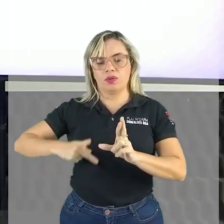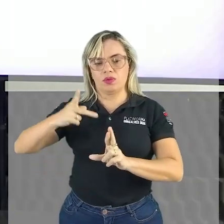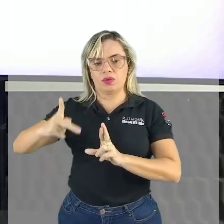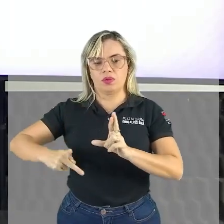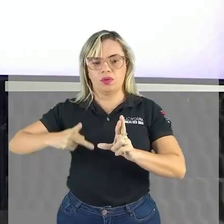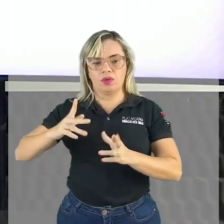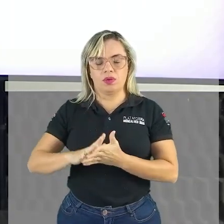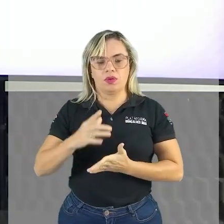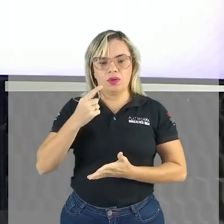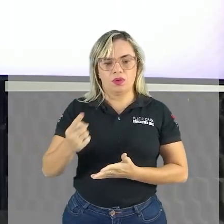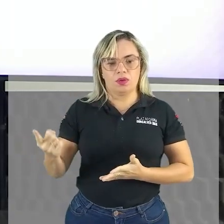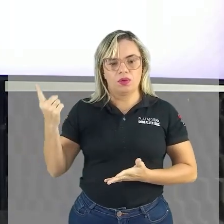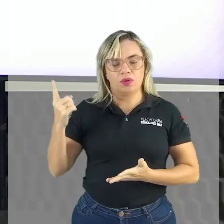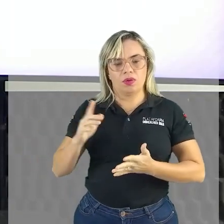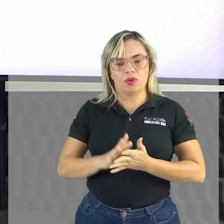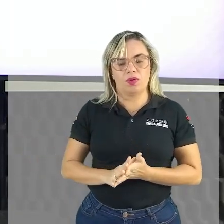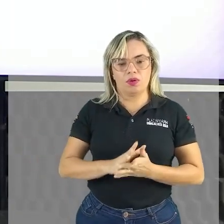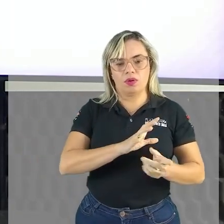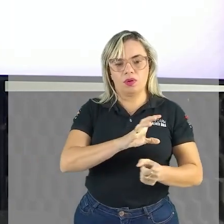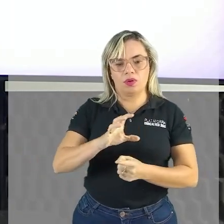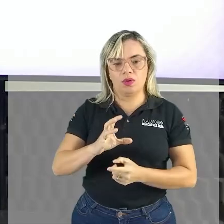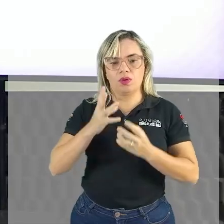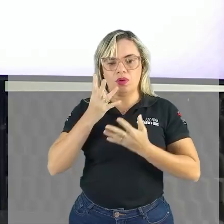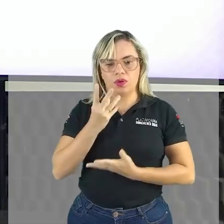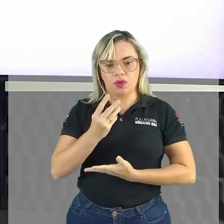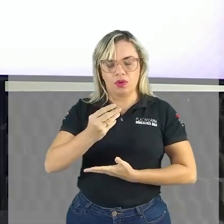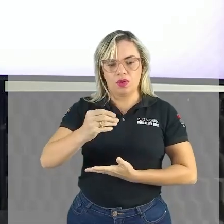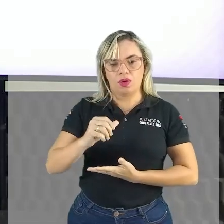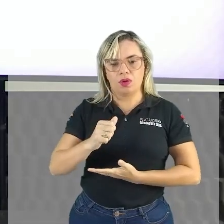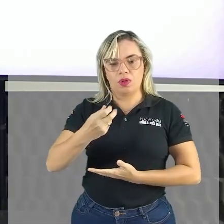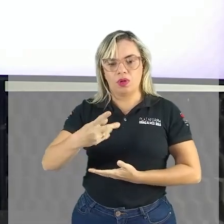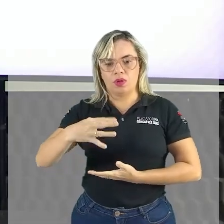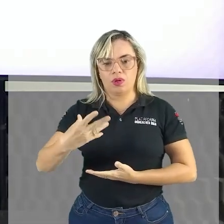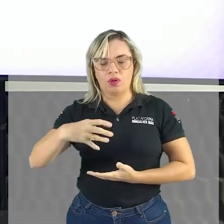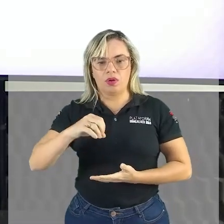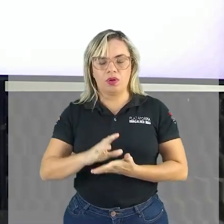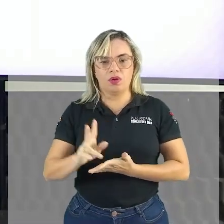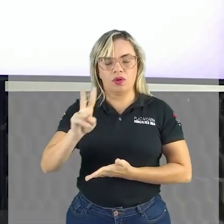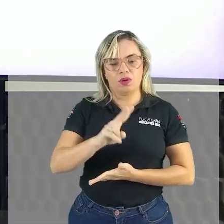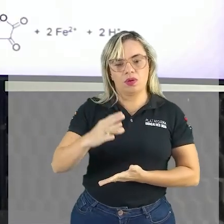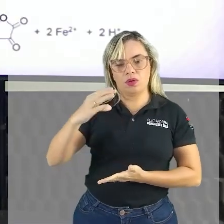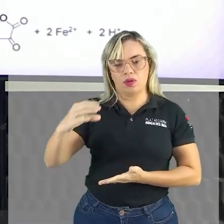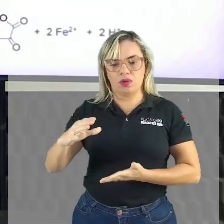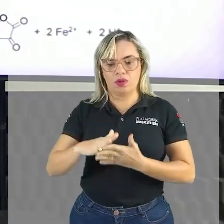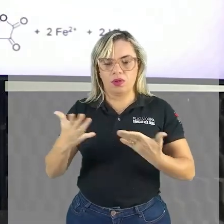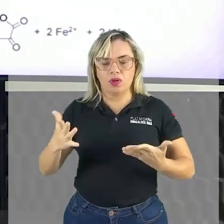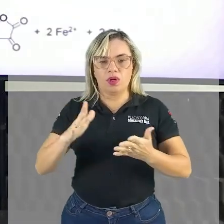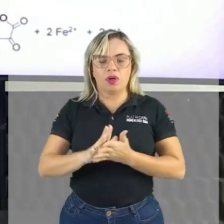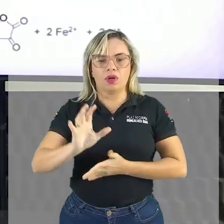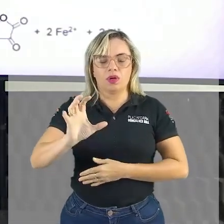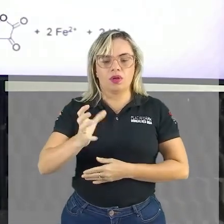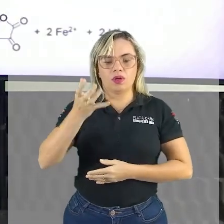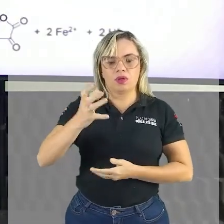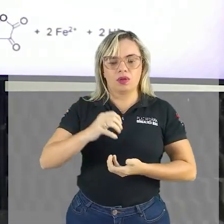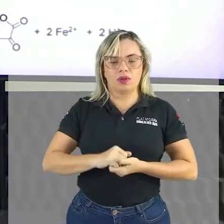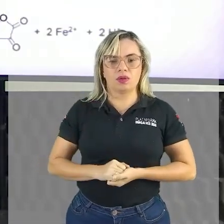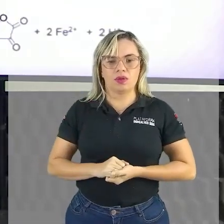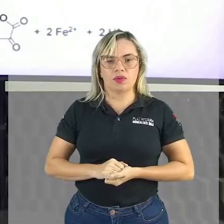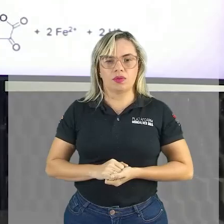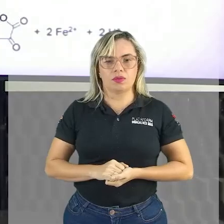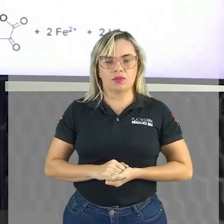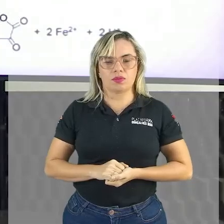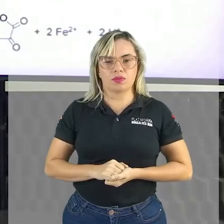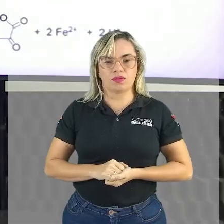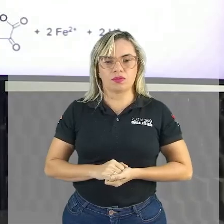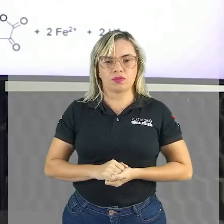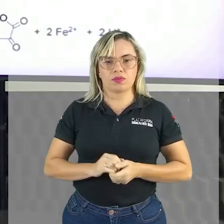ó, a reação do ácido ascórbico ocorre por meio de uma reação de... Pessoal, olha só. Preste atenção numa coisa aqui,